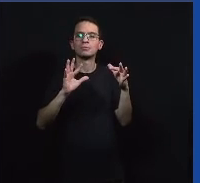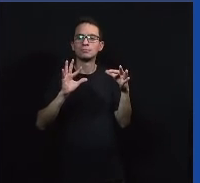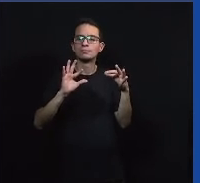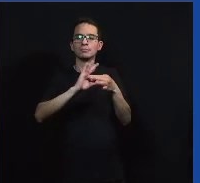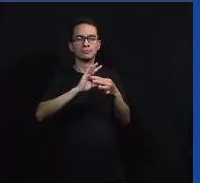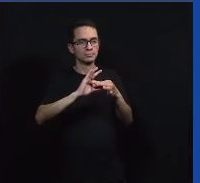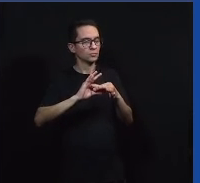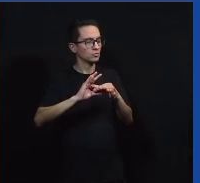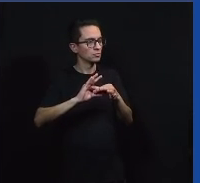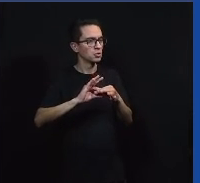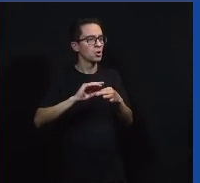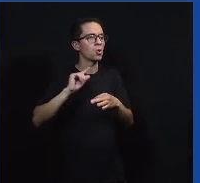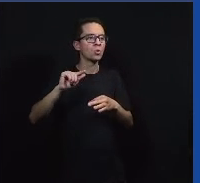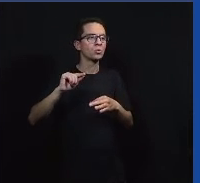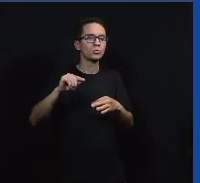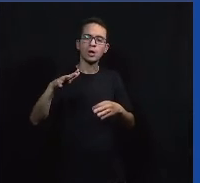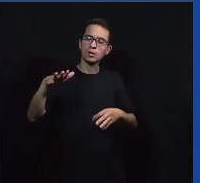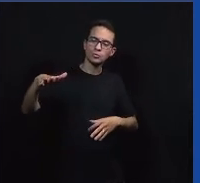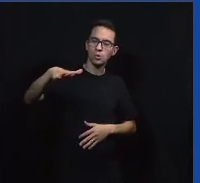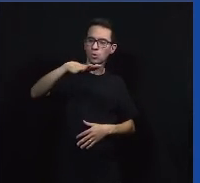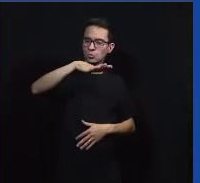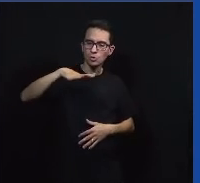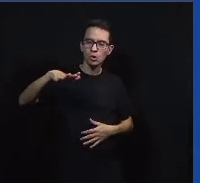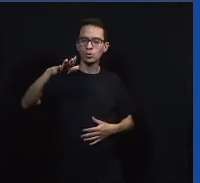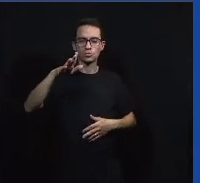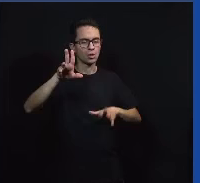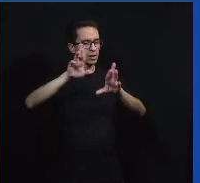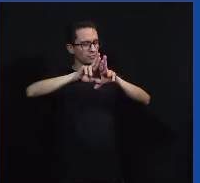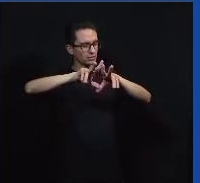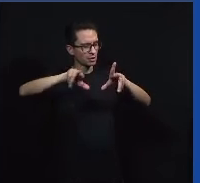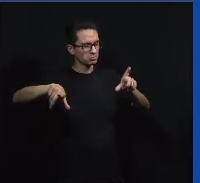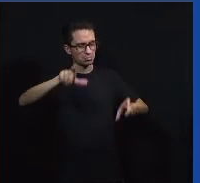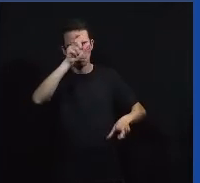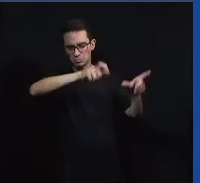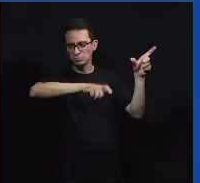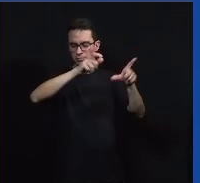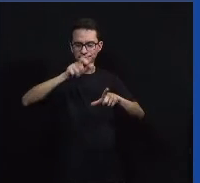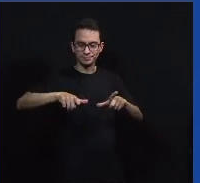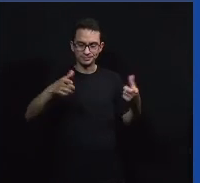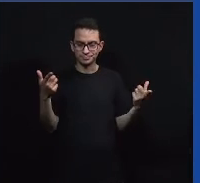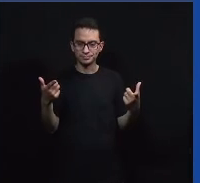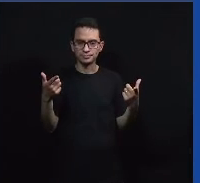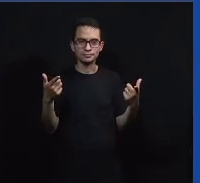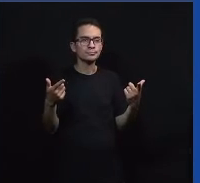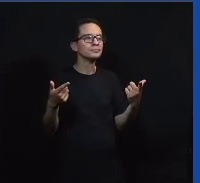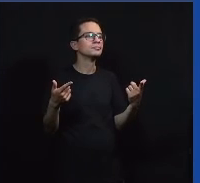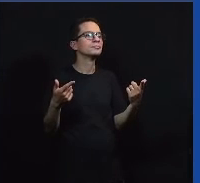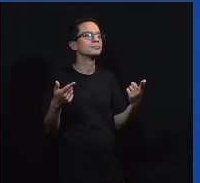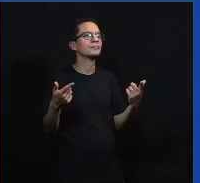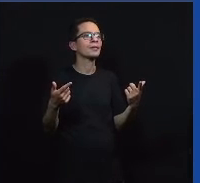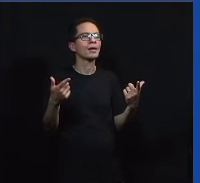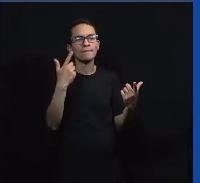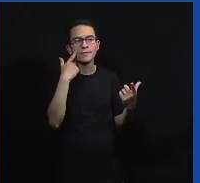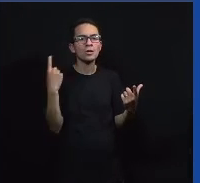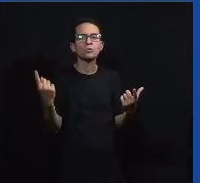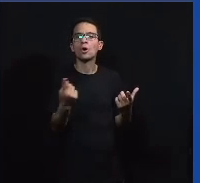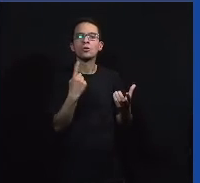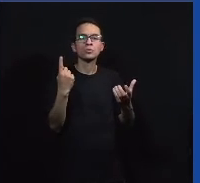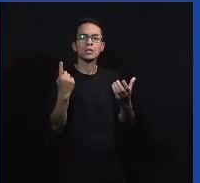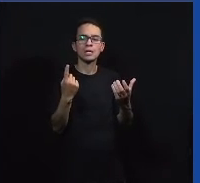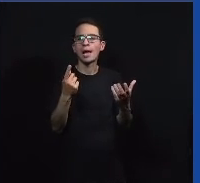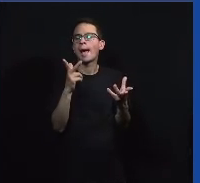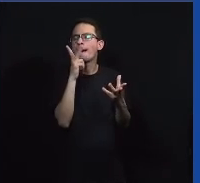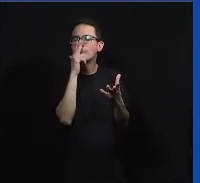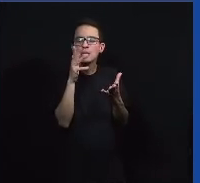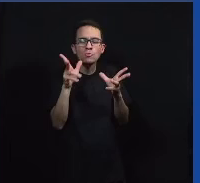com o território em si, com atores, com os coletivos, com a própria rede, é daí que a gente lança sementes que